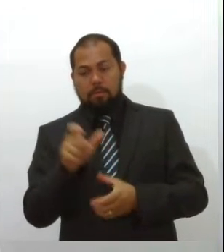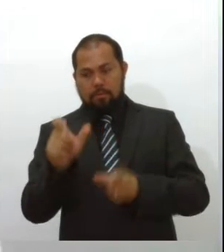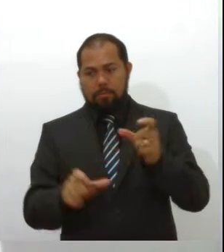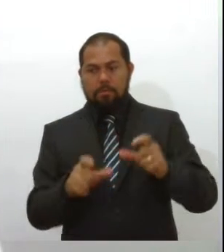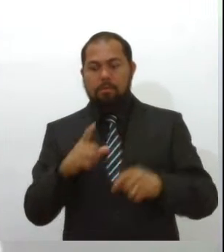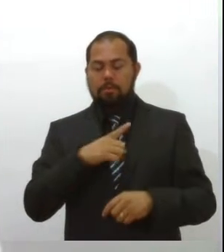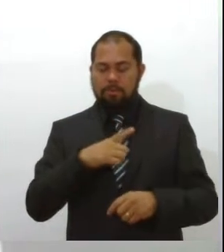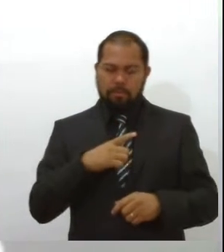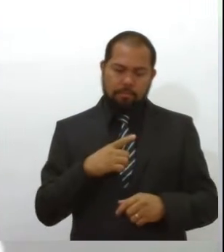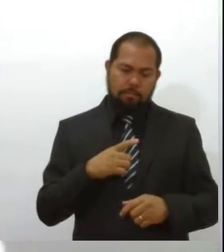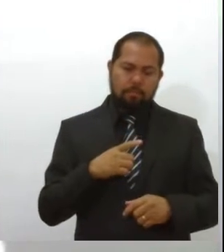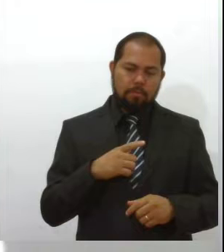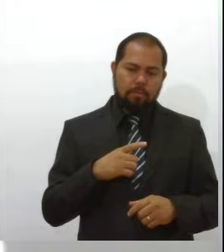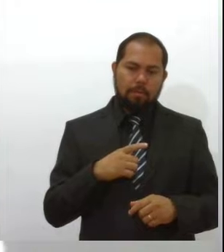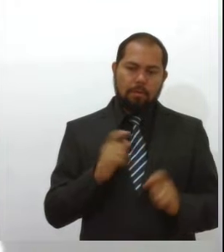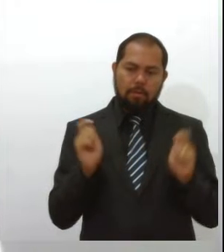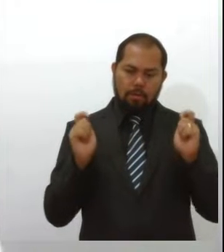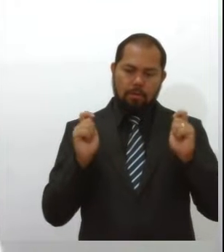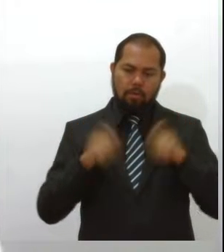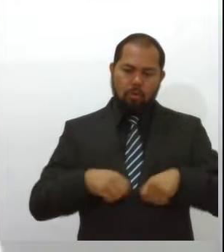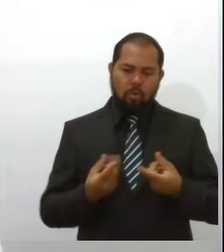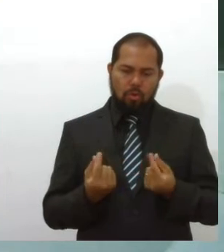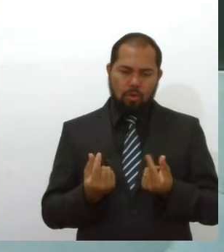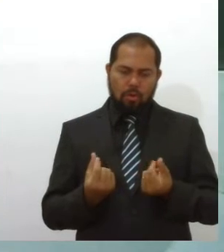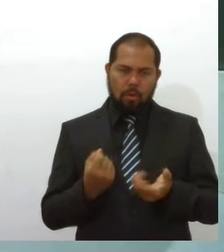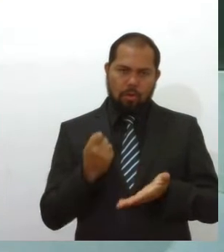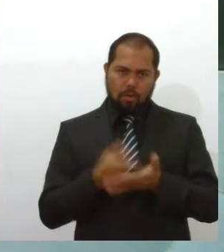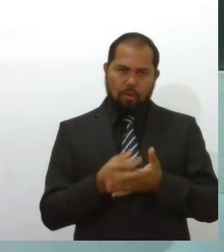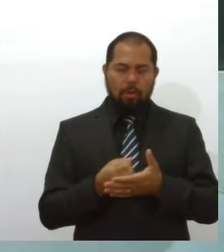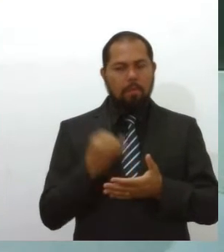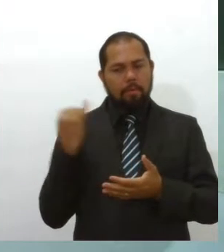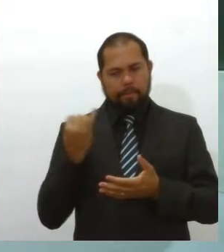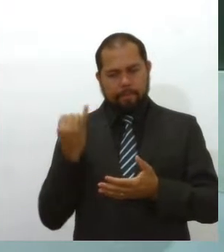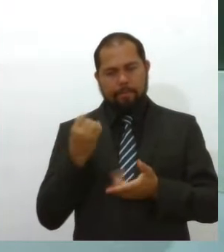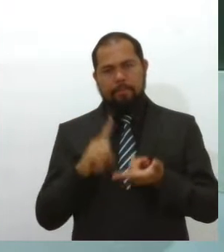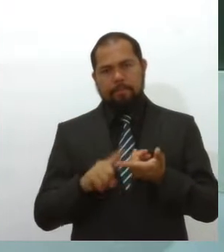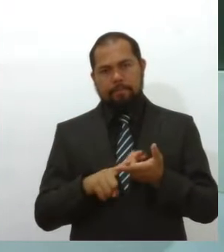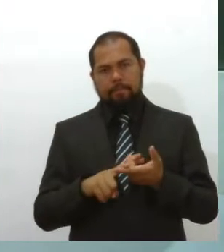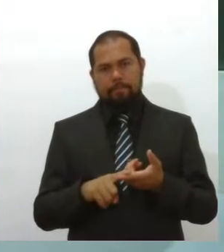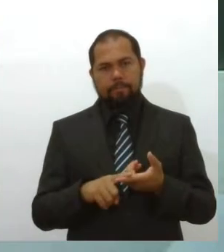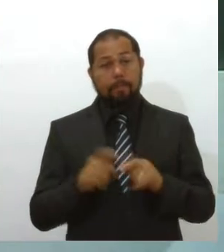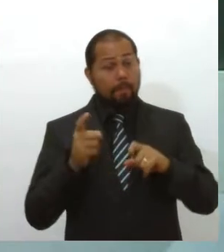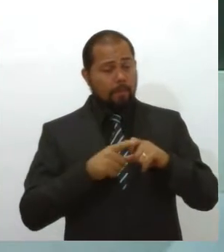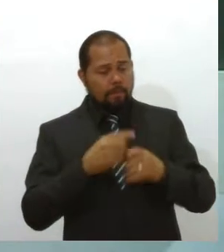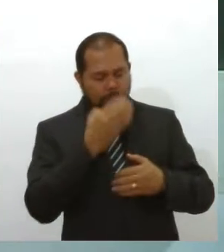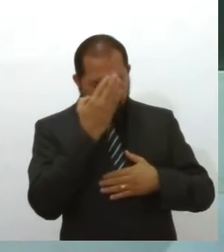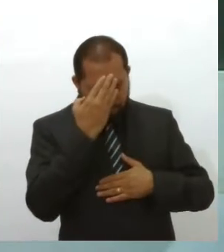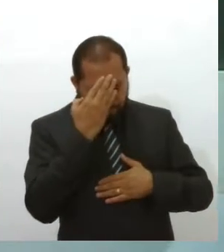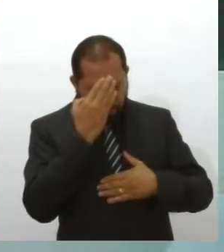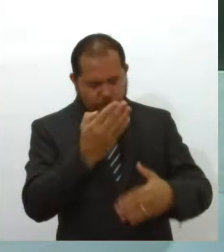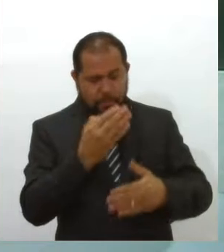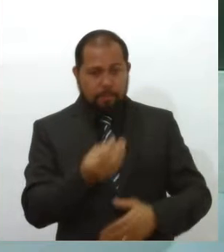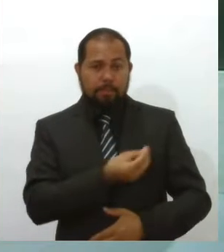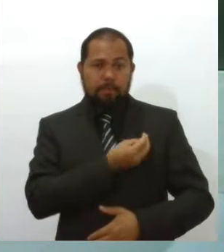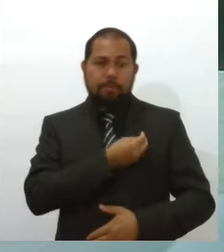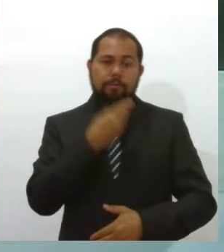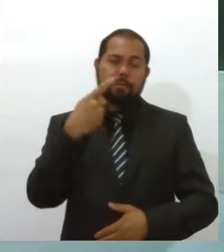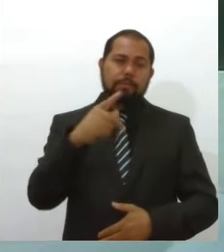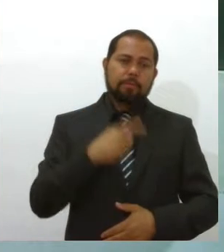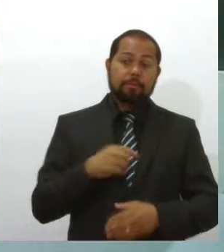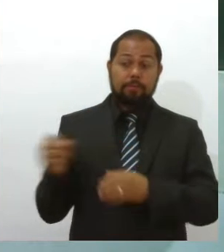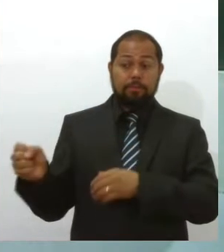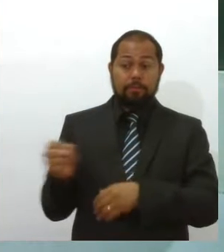adquirir, é importante também. É verdade. Doutora Gabriela, muito obrigada pela sua participação, por trazer essas